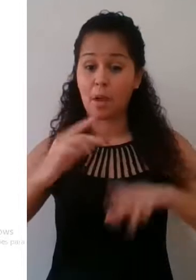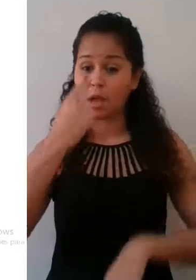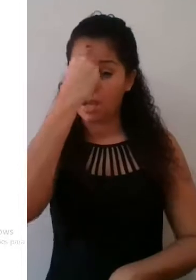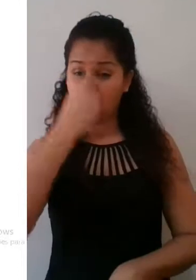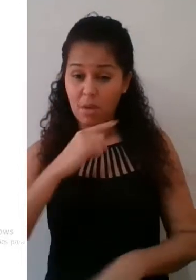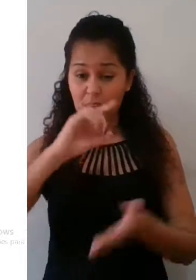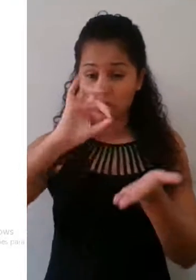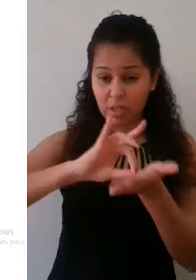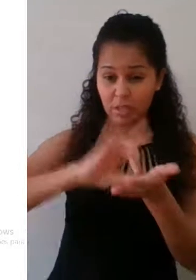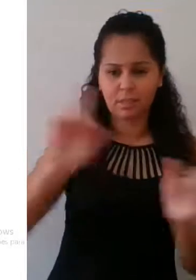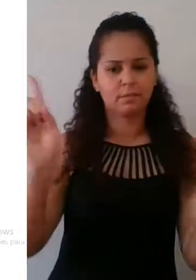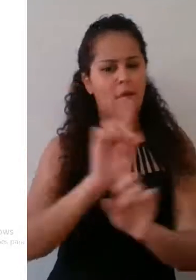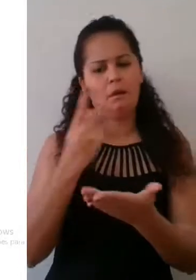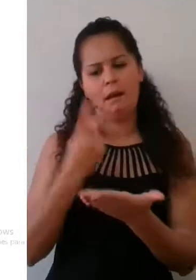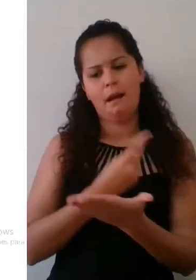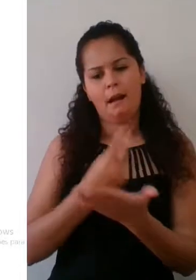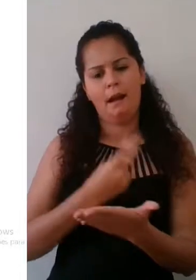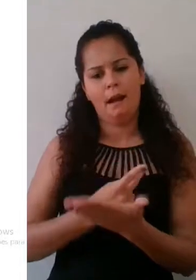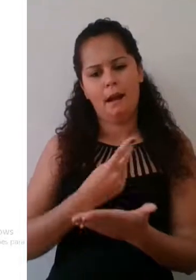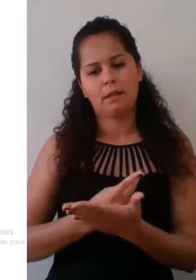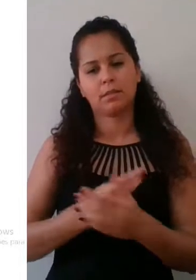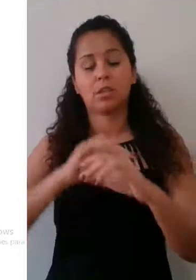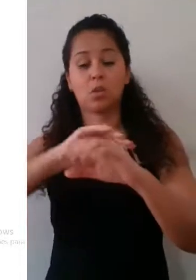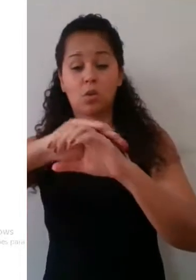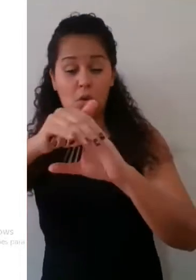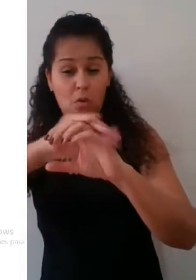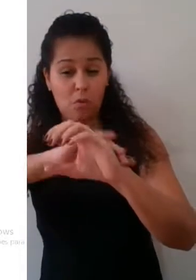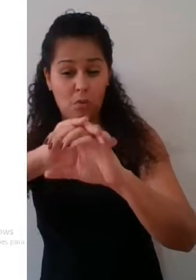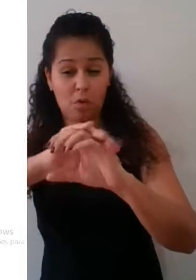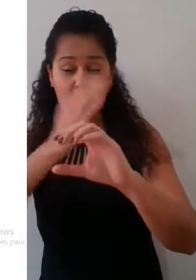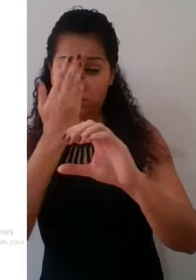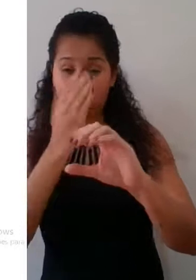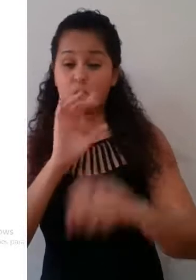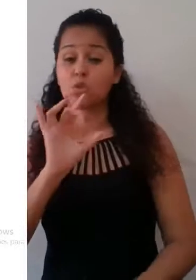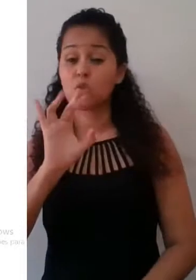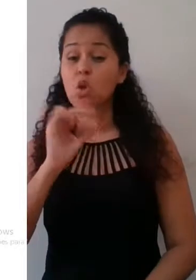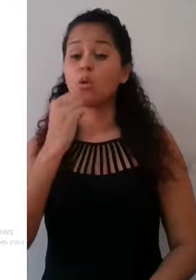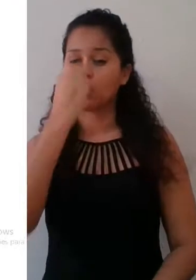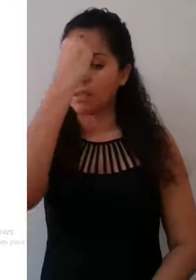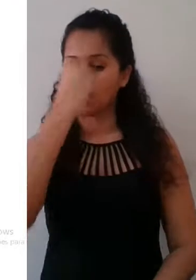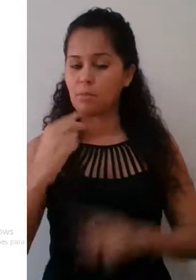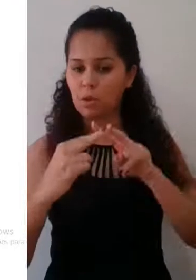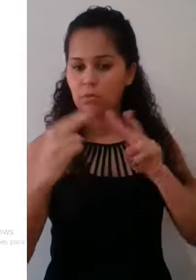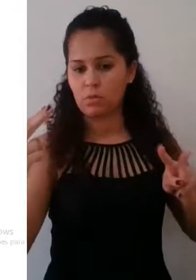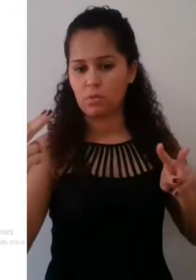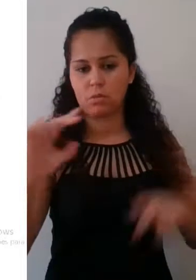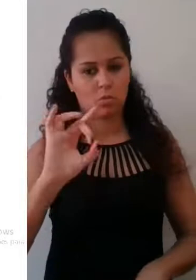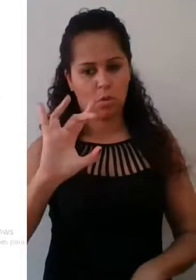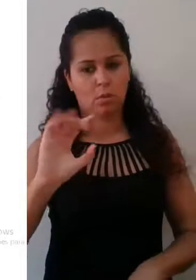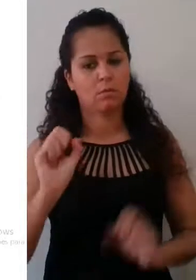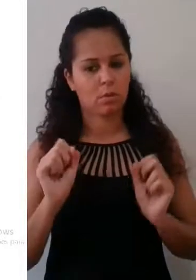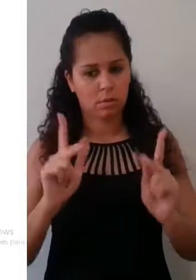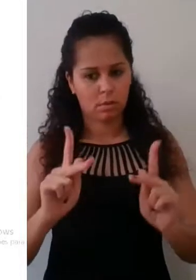errada. Por quê? Espelho convexo somente vai produzir imagem virtual. Ok? Então, a